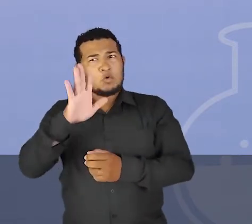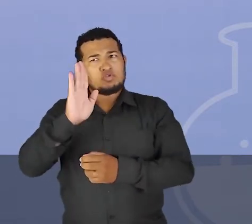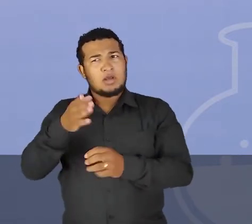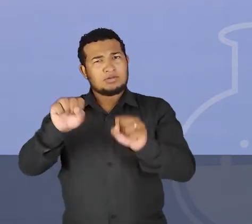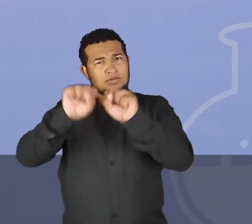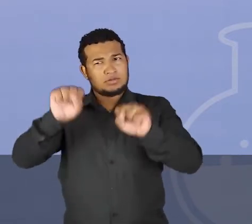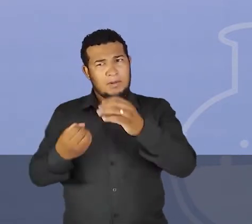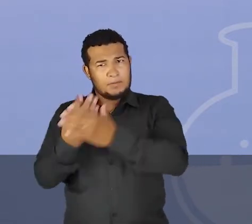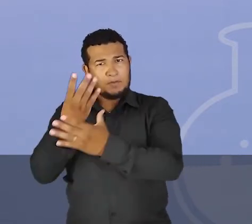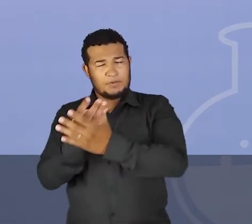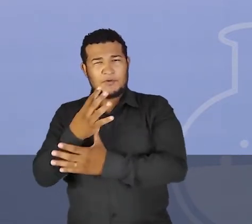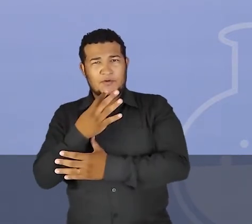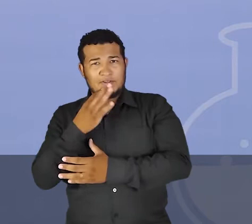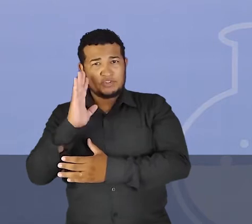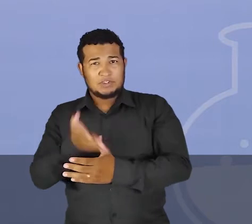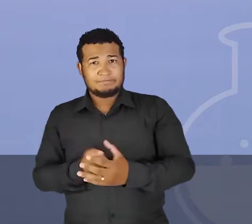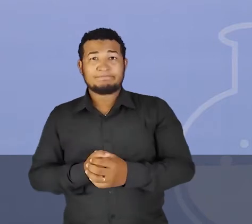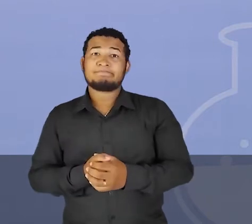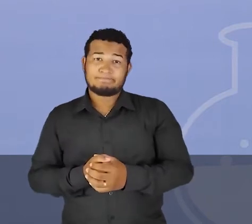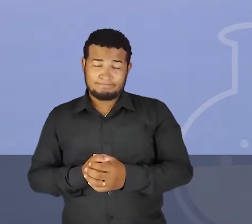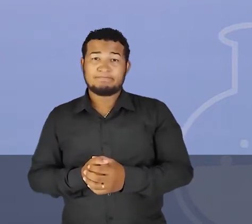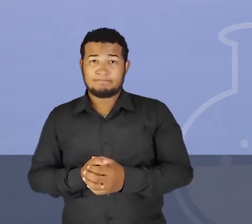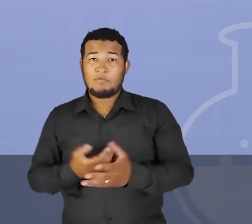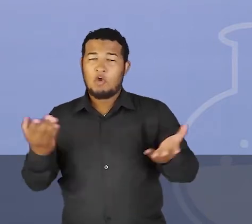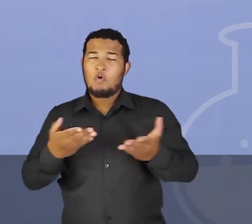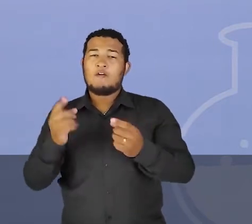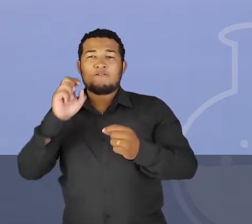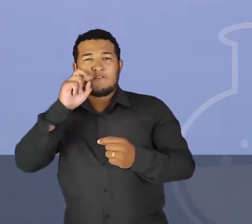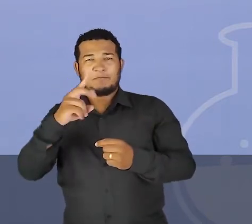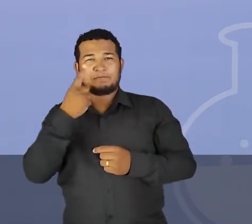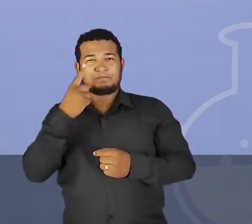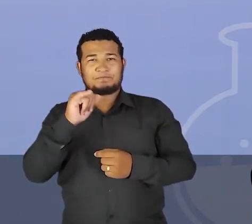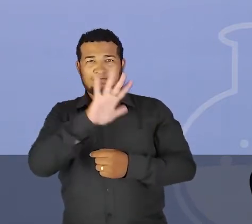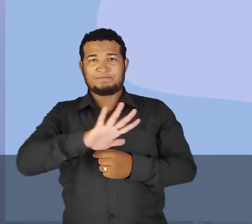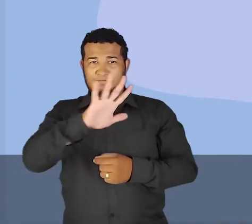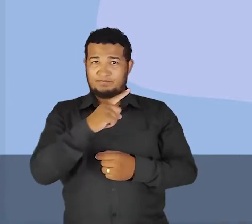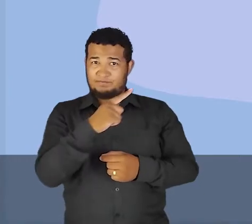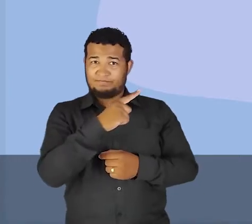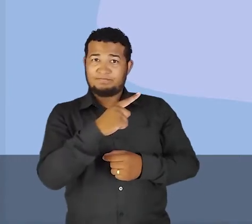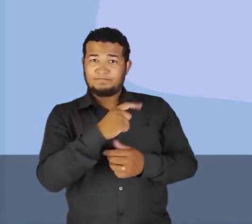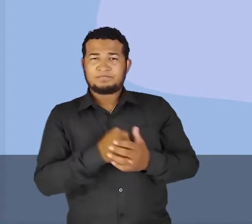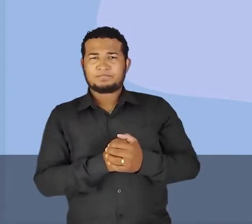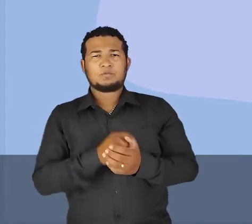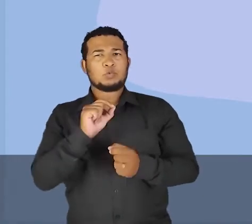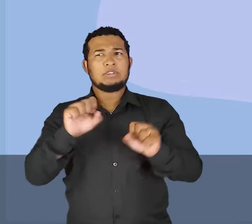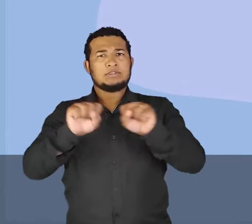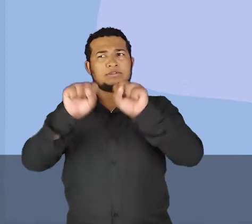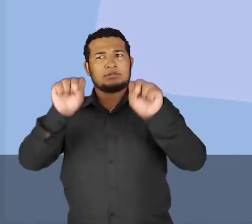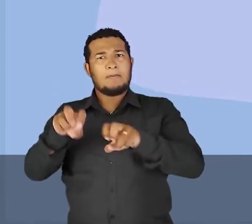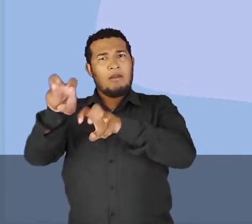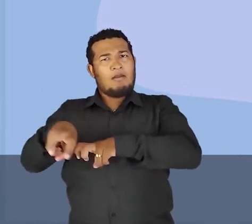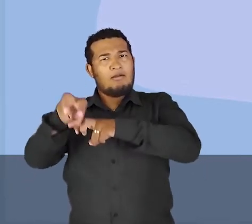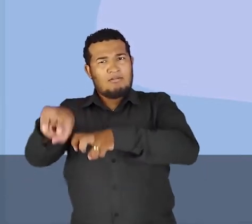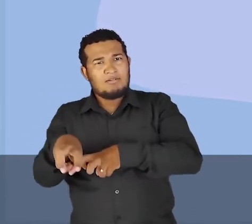de produção? Você sabe o que é? Pois bem, então vamos acompanhar no slide a seguir o que é um sistema